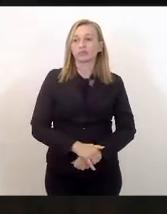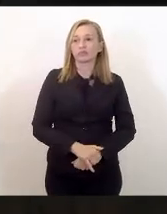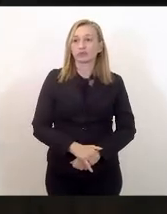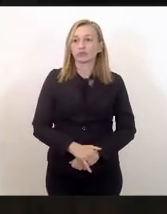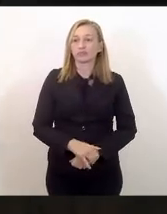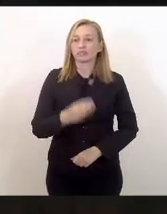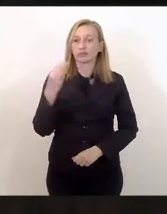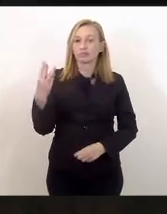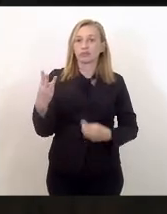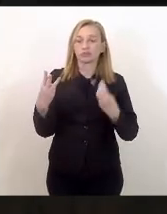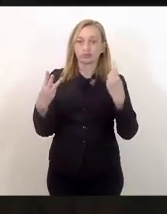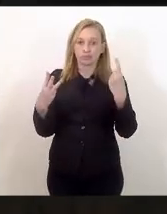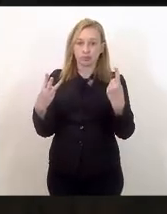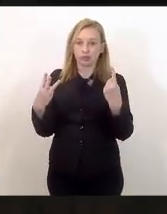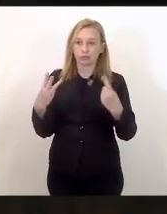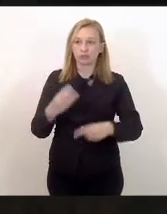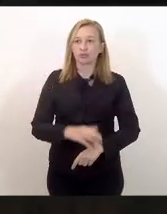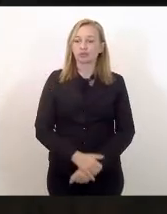3-1.